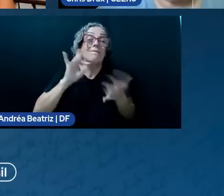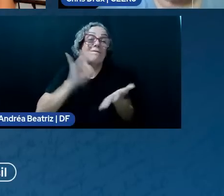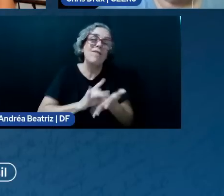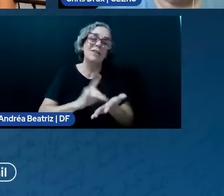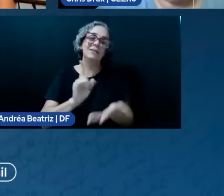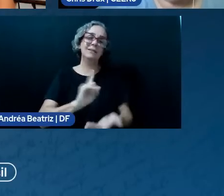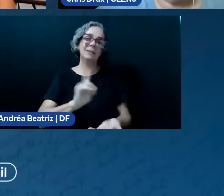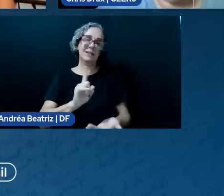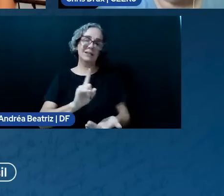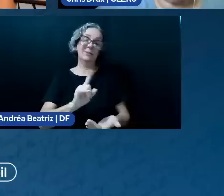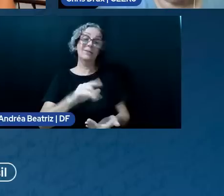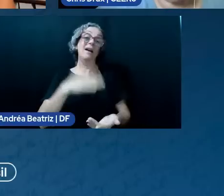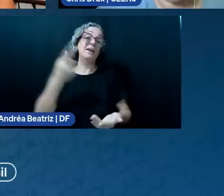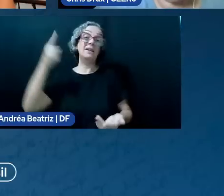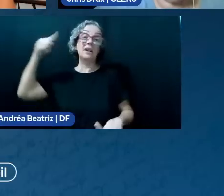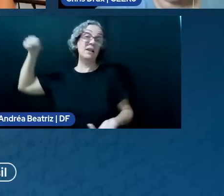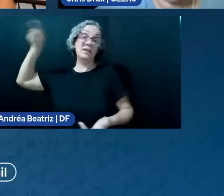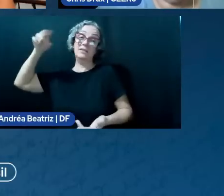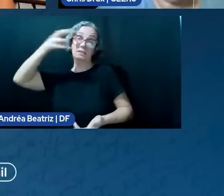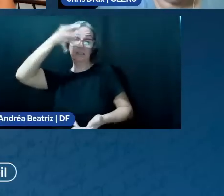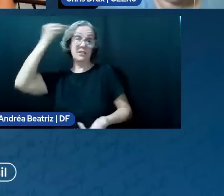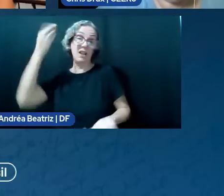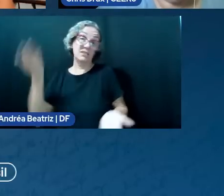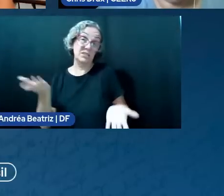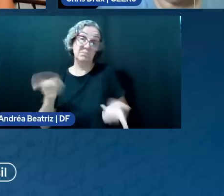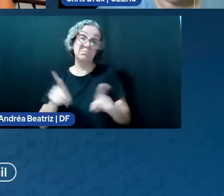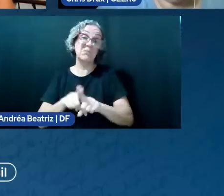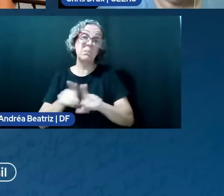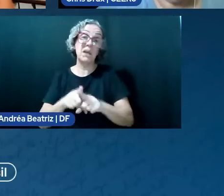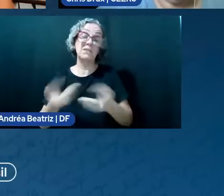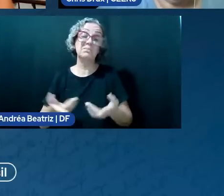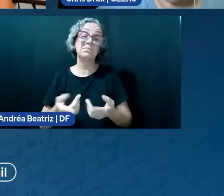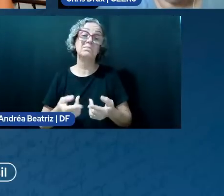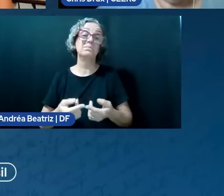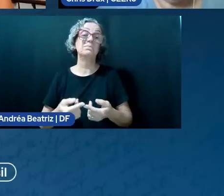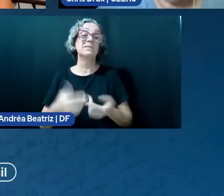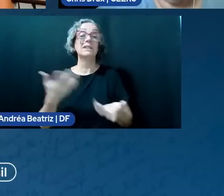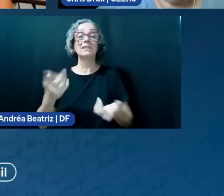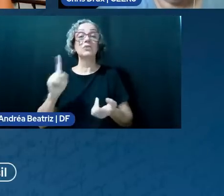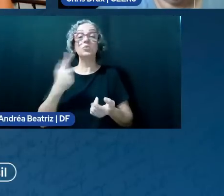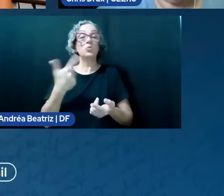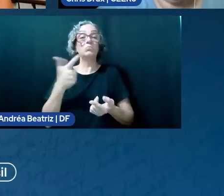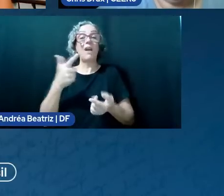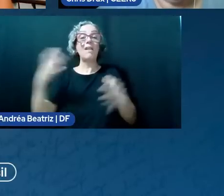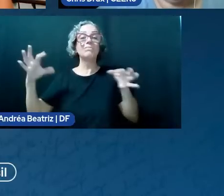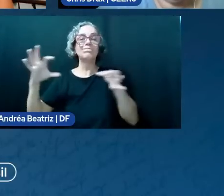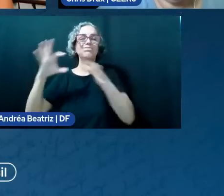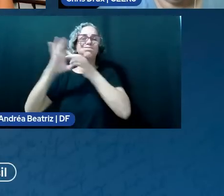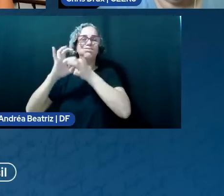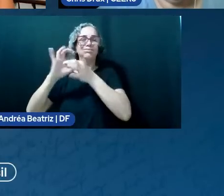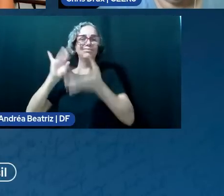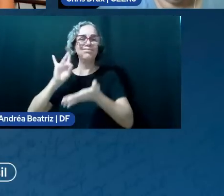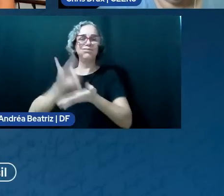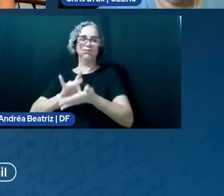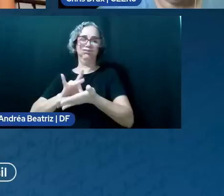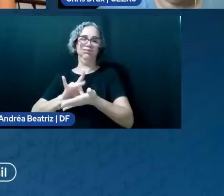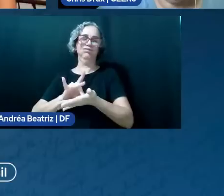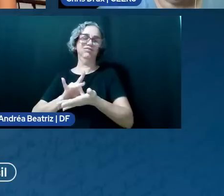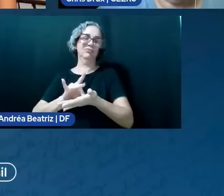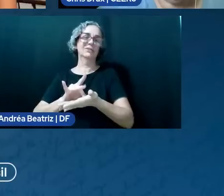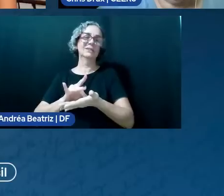esses, dizem que os espíritos, que eles não se prolongam no mundo espiritual porque não deixam aí, então,